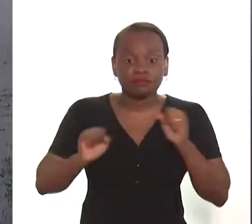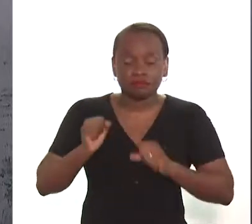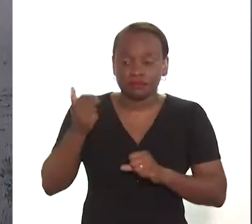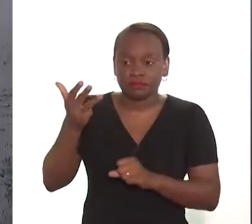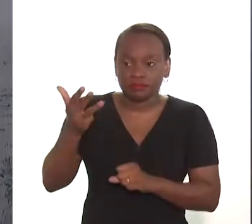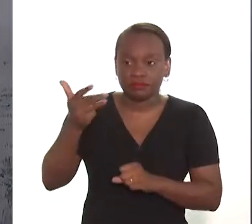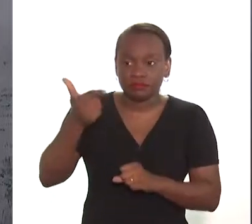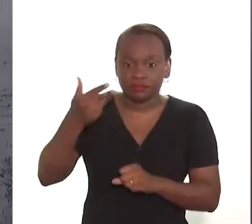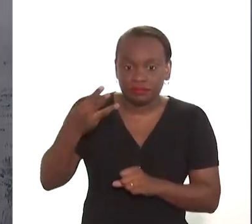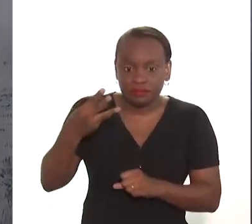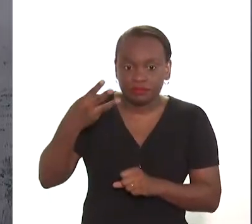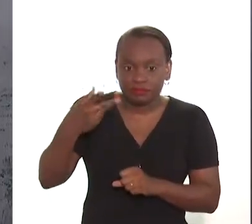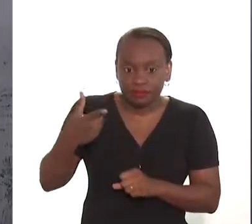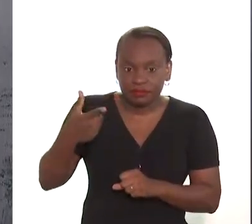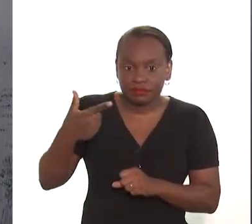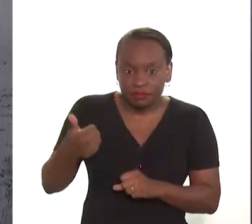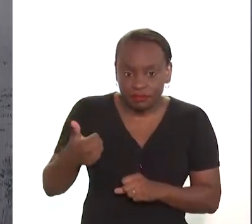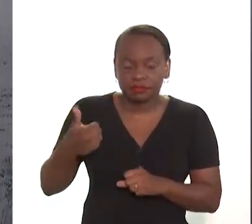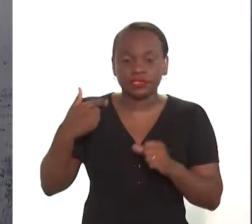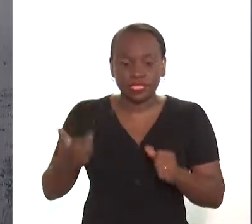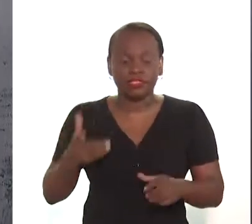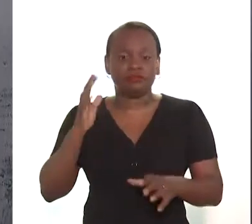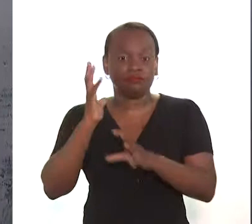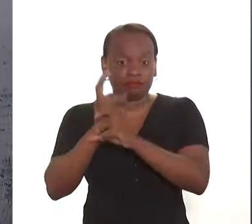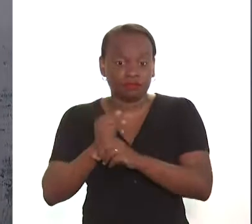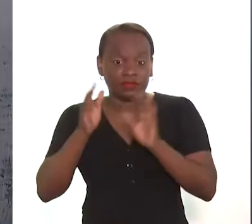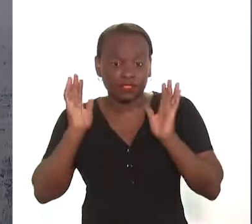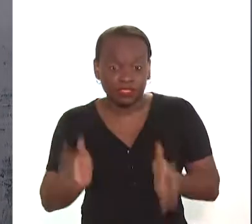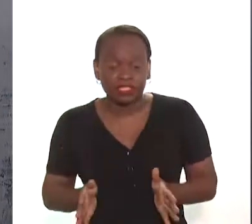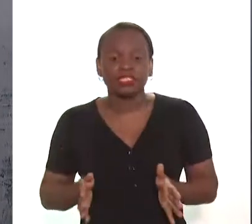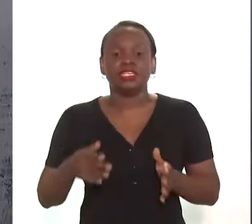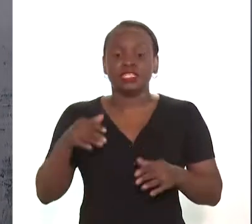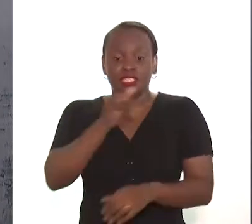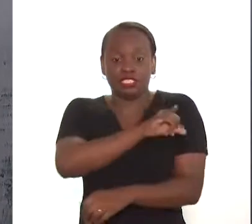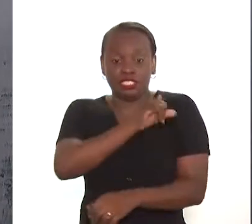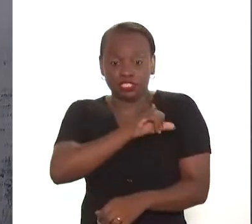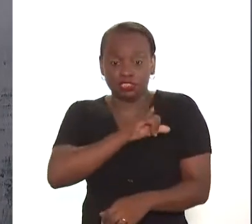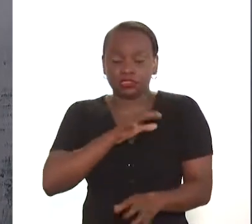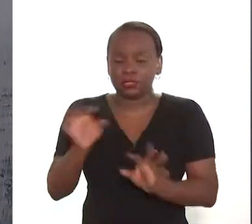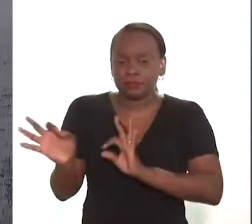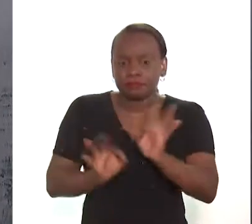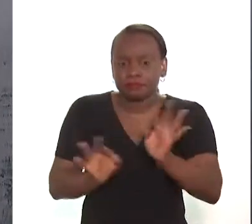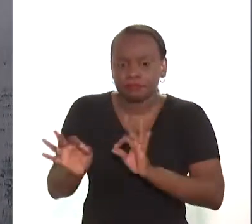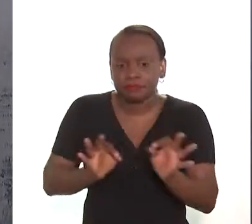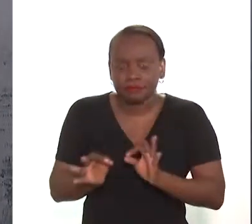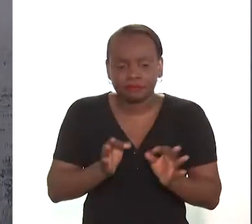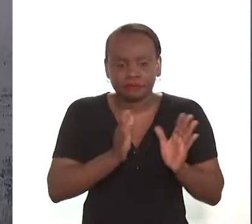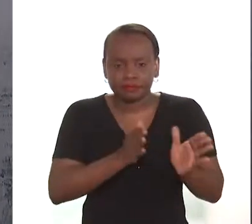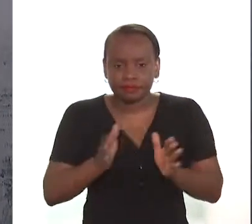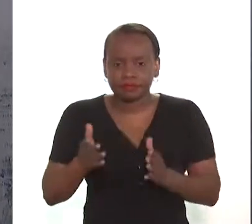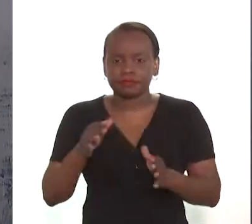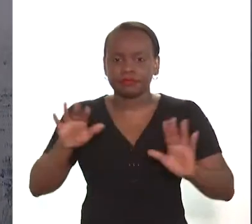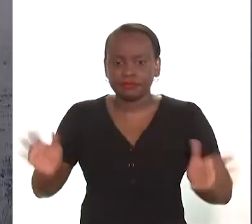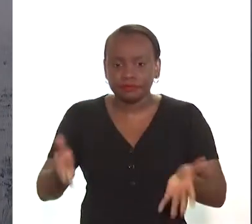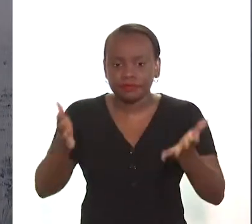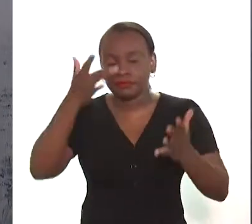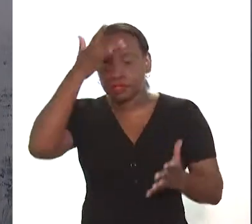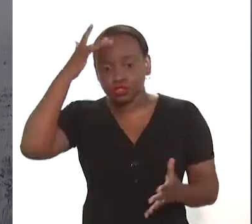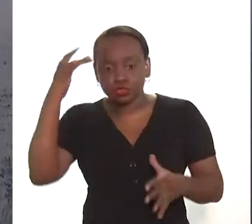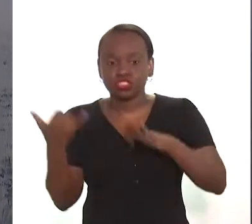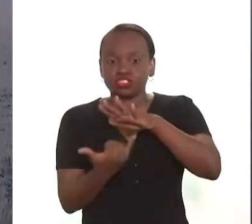desse marco histórico para o calendário mundial da sustentabilidade, o Estado do Rio está se organizando para mobilizar